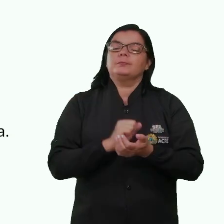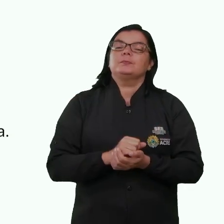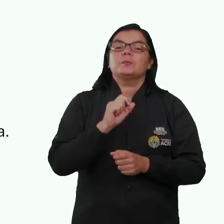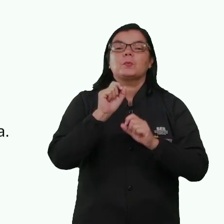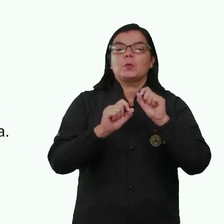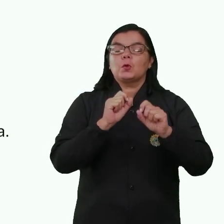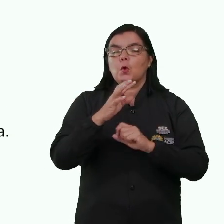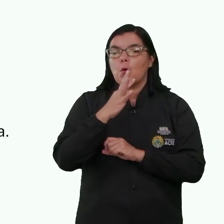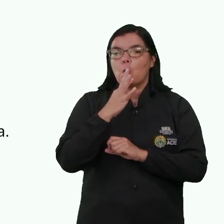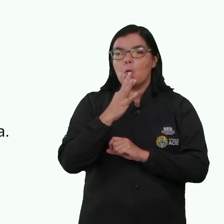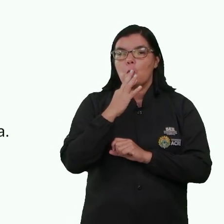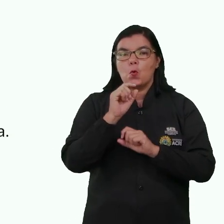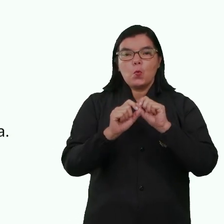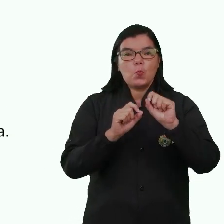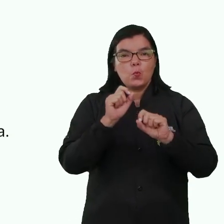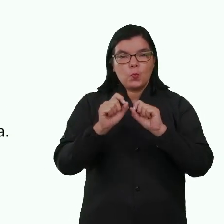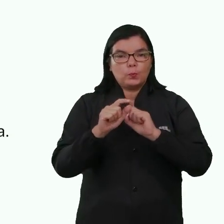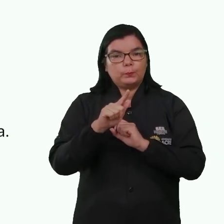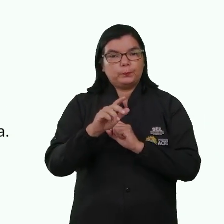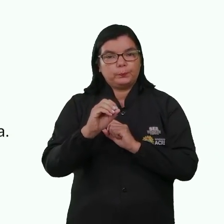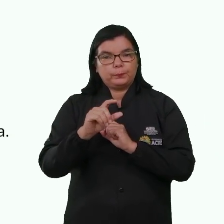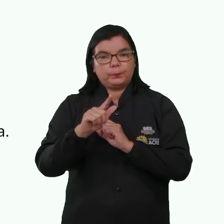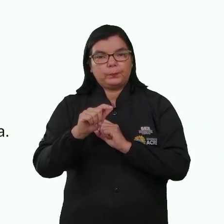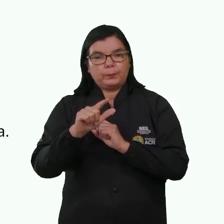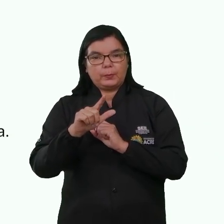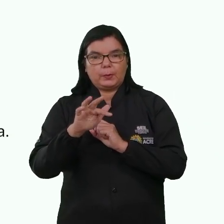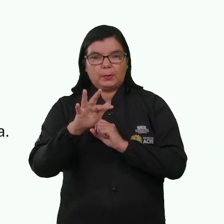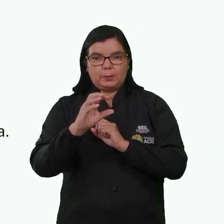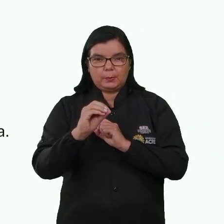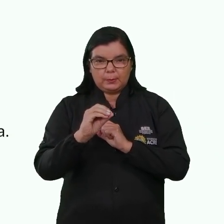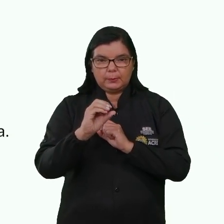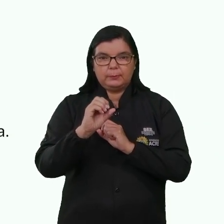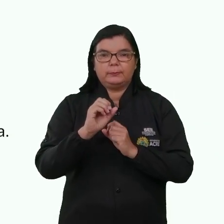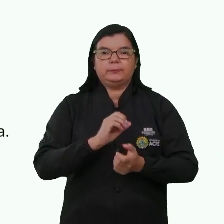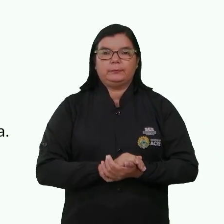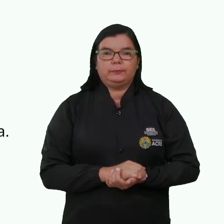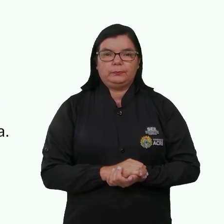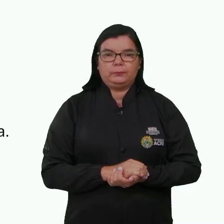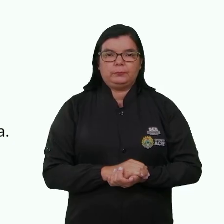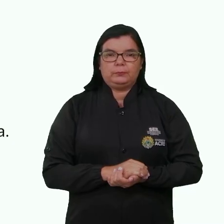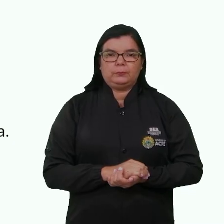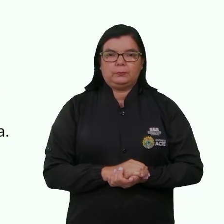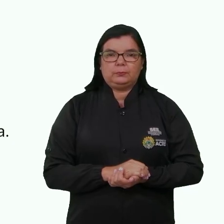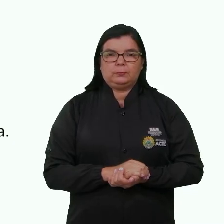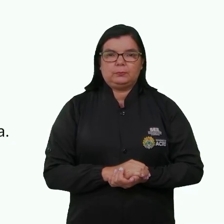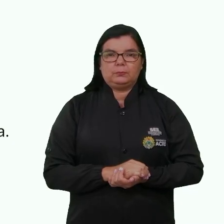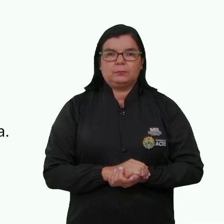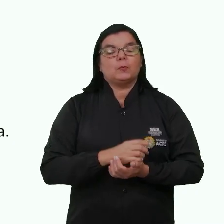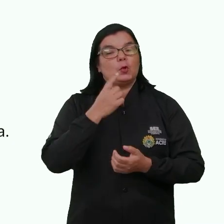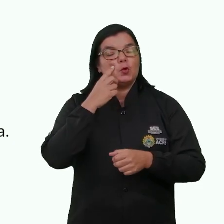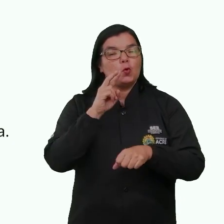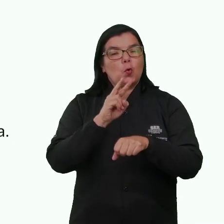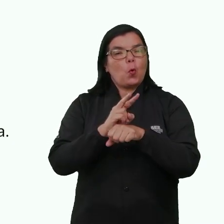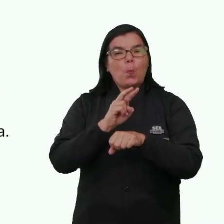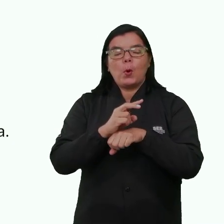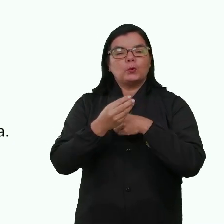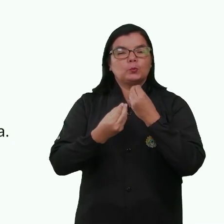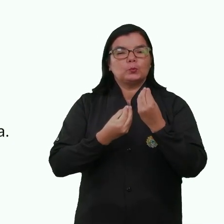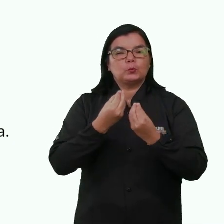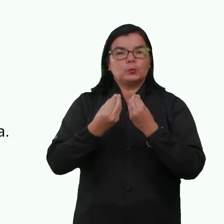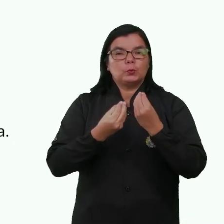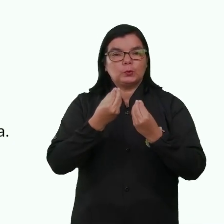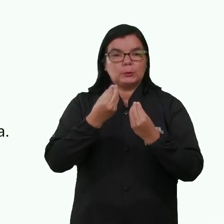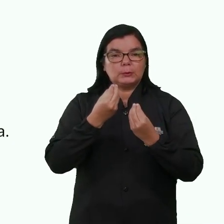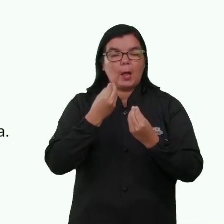aí conhecida como geoglifo, que é conhecida como geoglifo, e o comando da questão diz o seguinte: